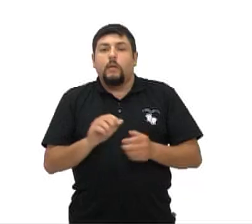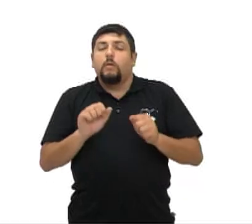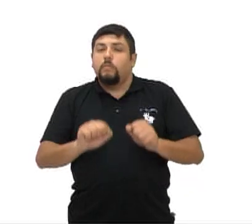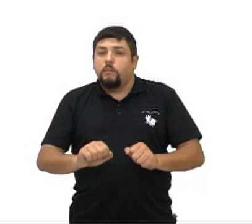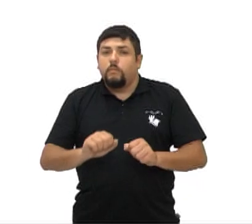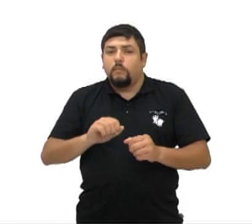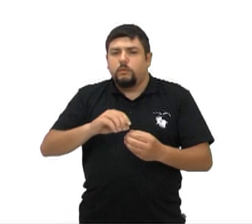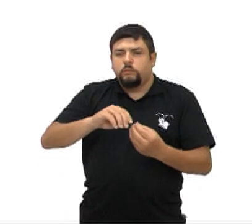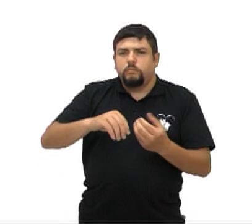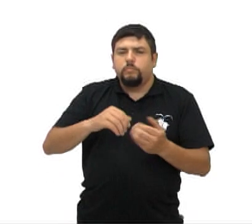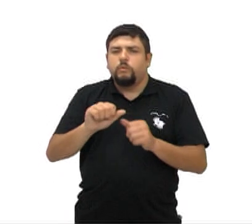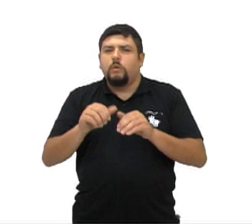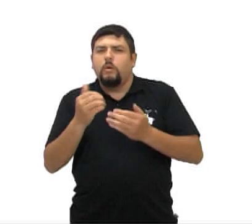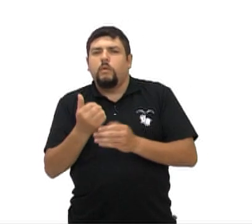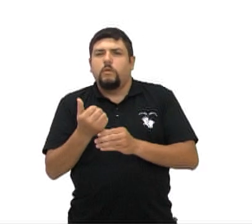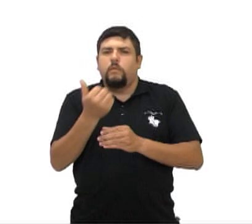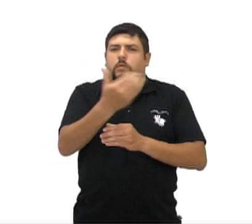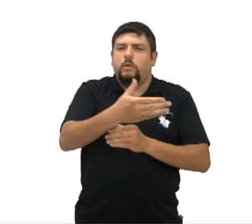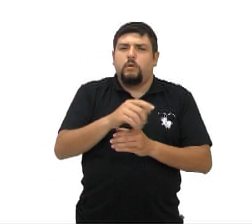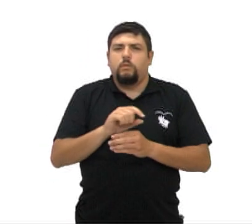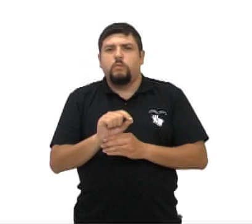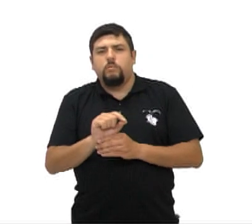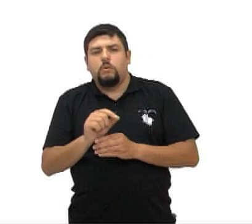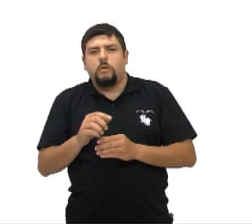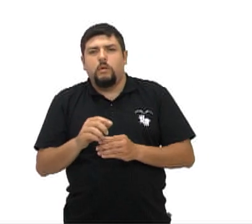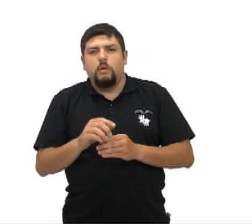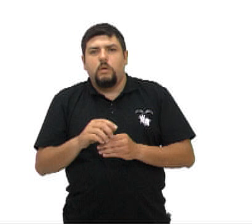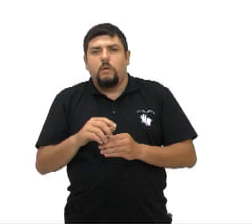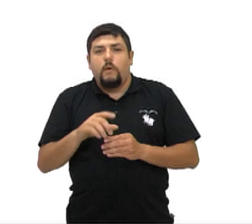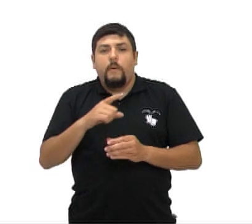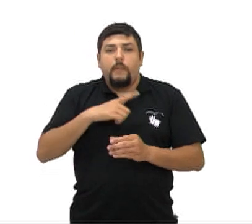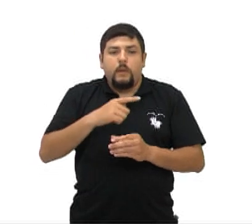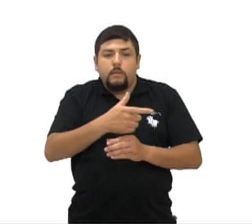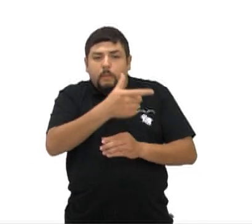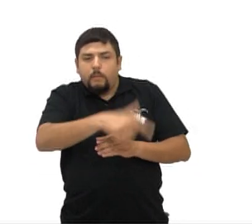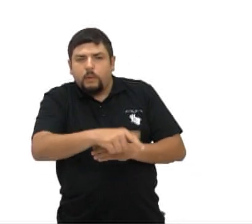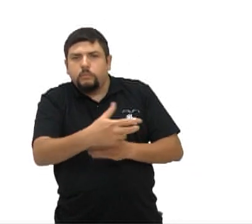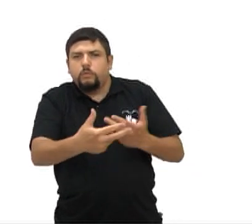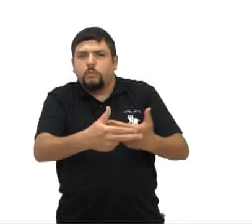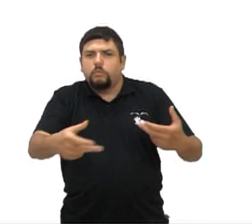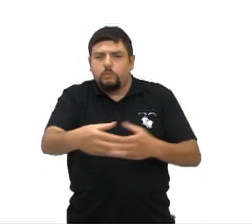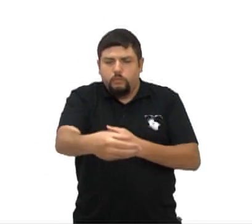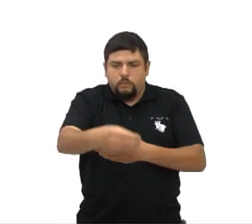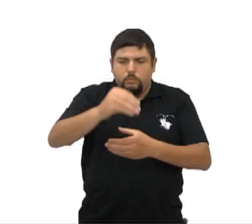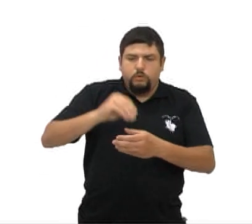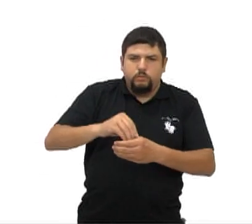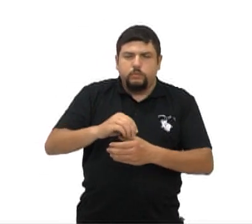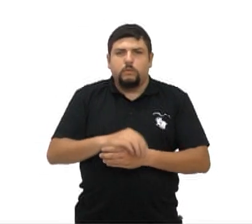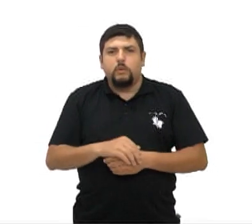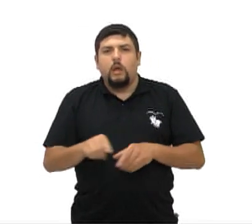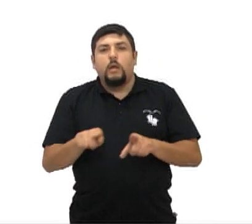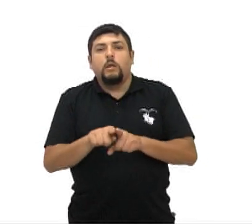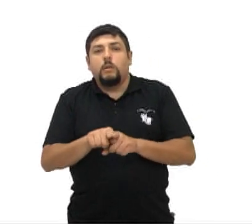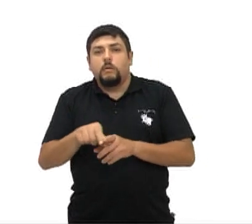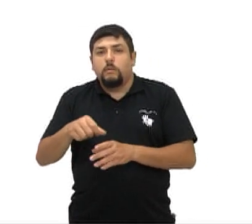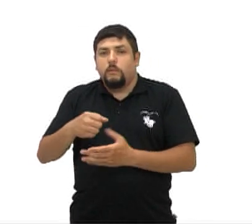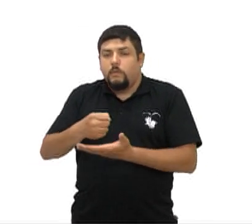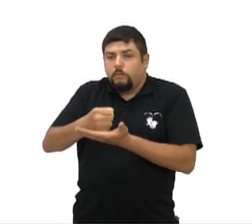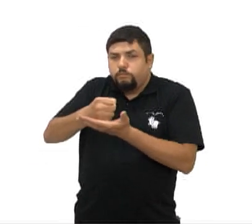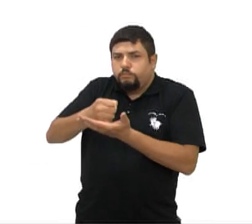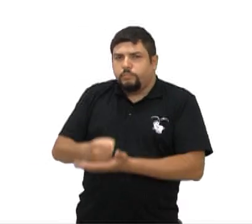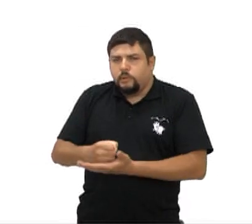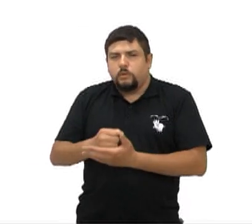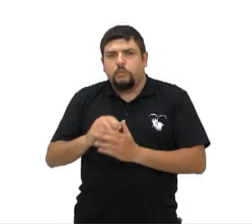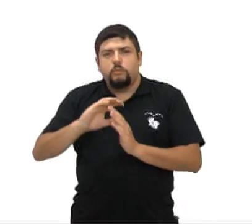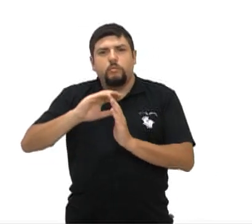externos, alteração da concentração de um ou dos demais participantes desse equilíbrio, alteração da pressão total do